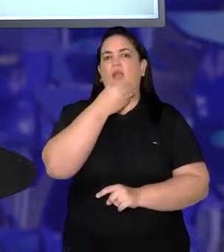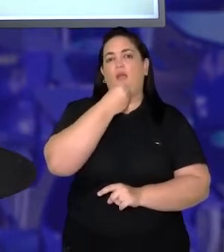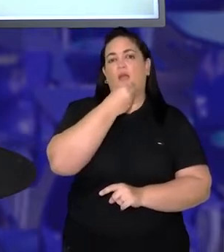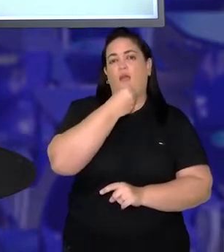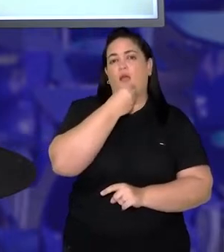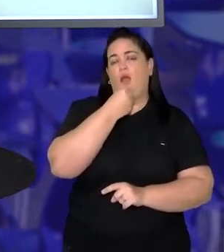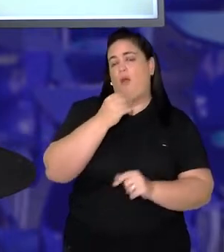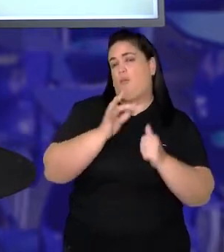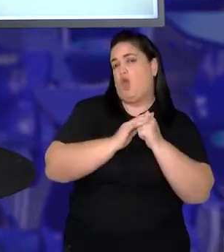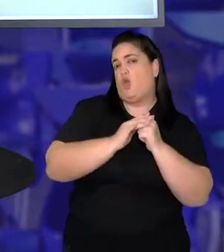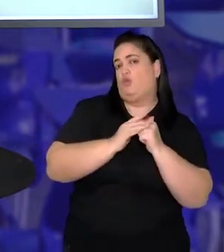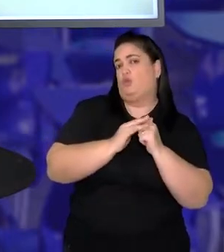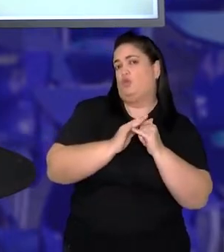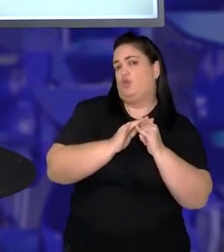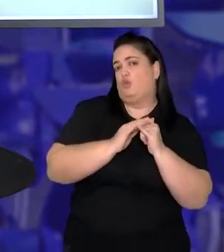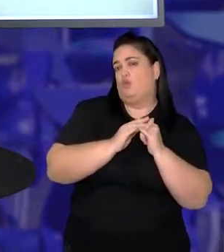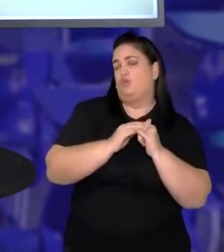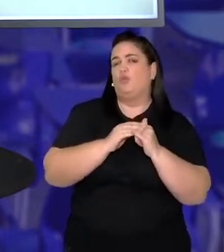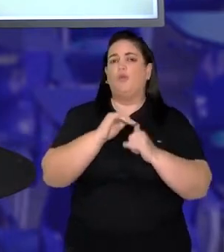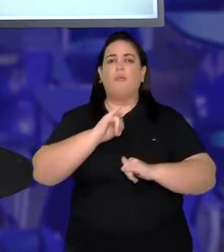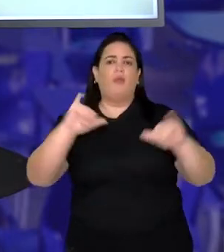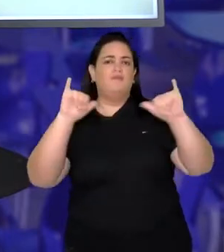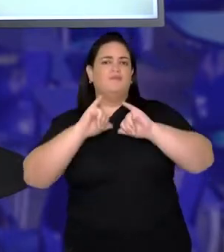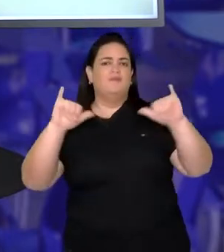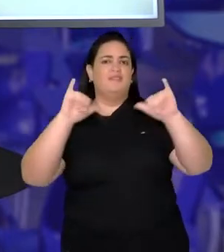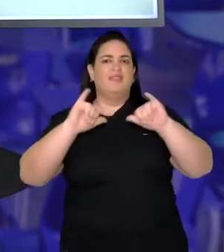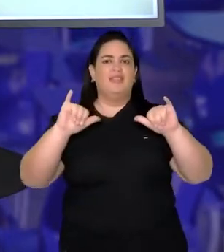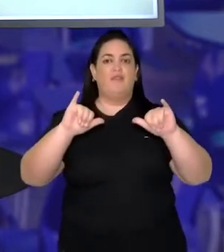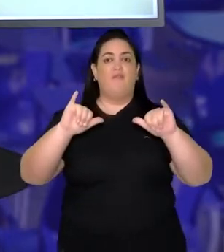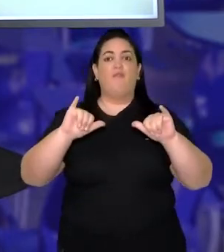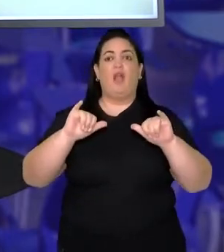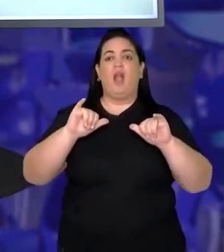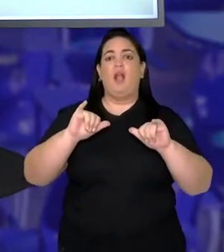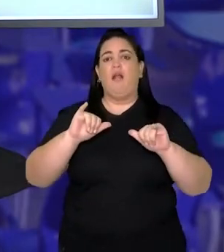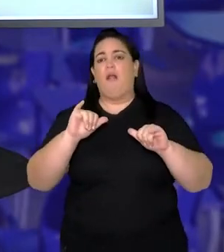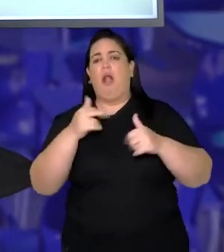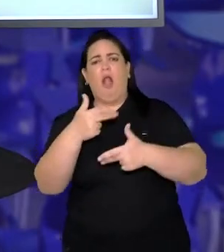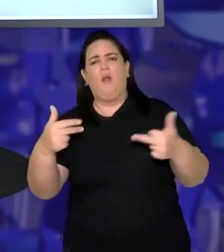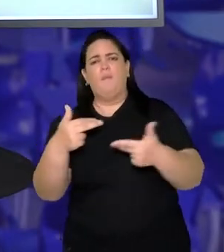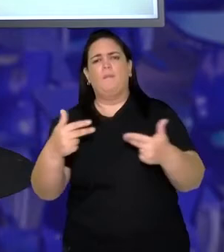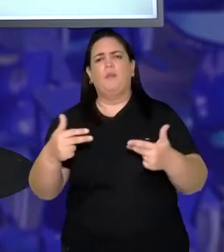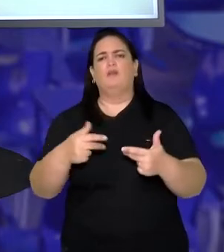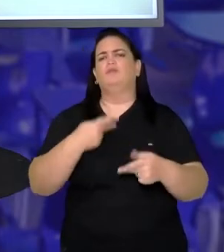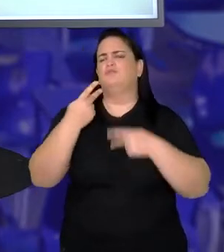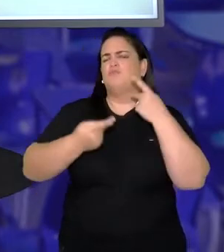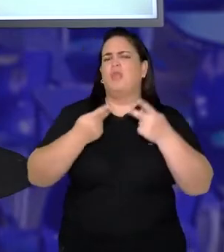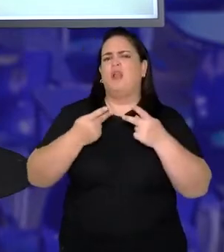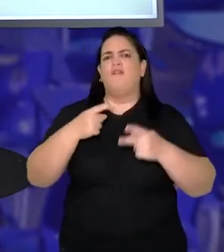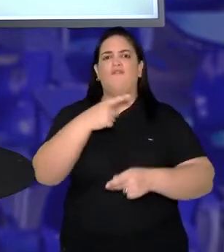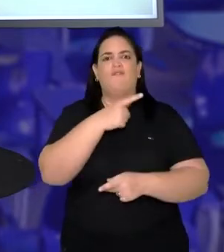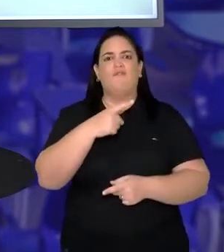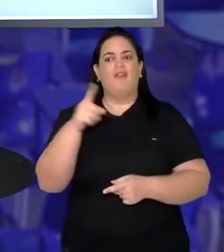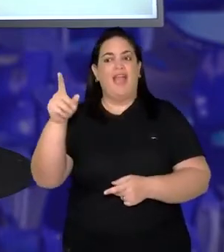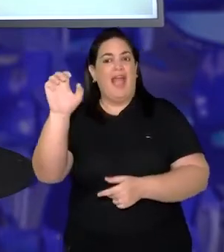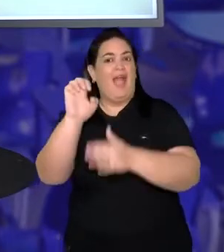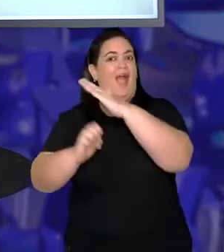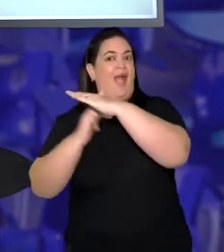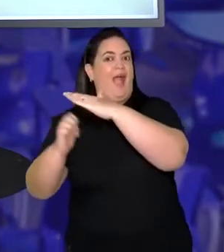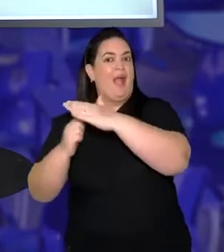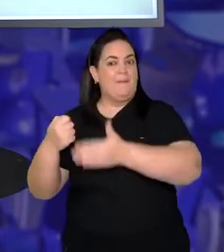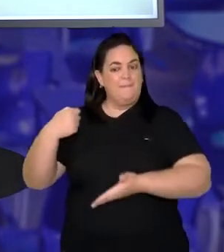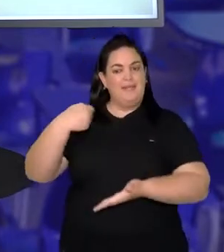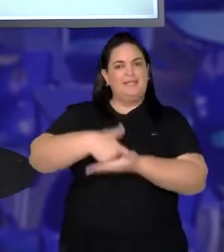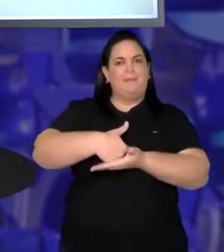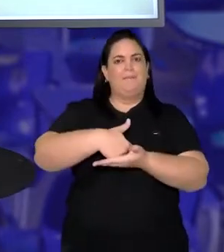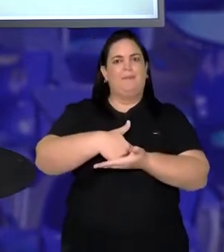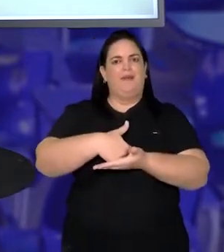produto que ela ganhou, né, ou supostamente ela ganhou, e ela vai divulgar aquilo, ela recebe uma comissão para fazer aquela venda. Tá? Não é exatamente a venda,